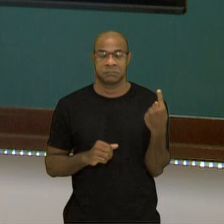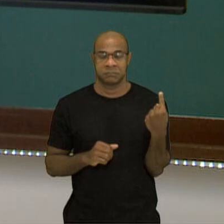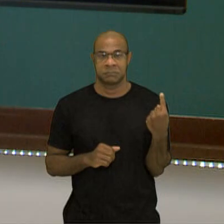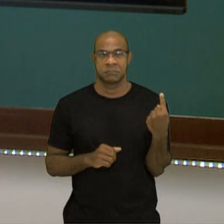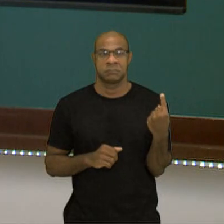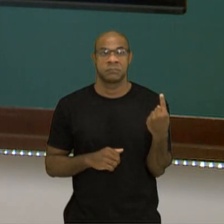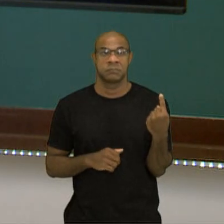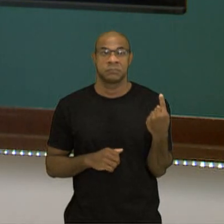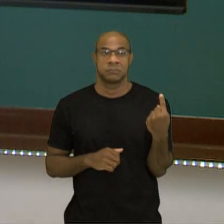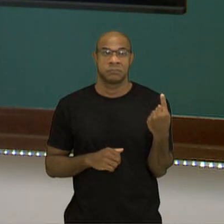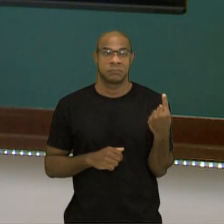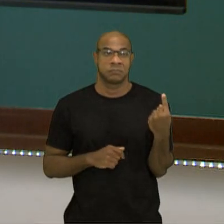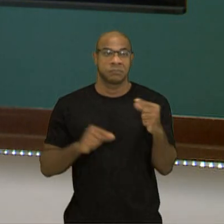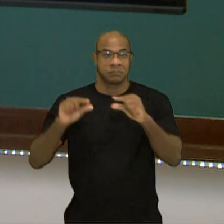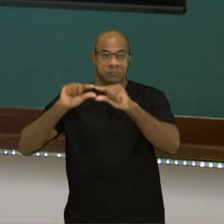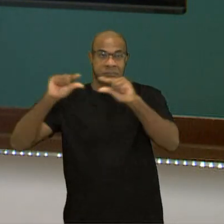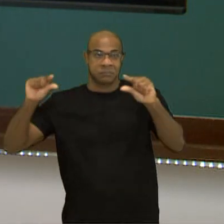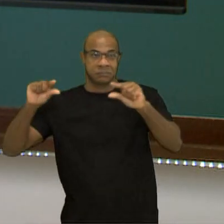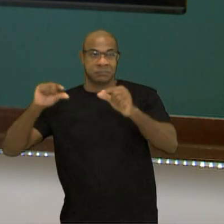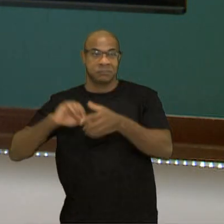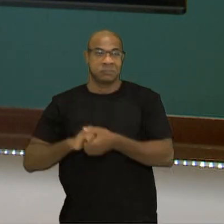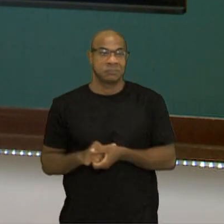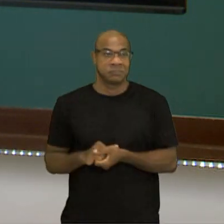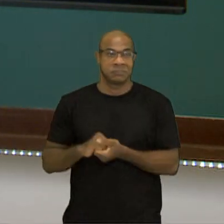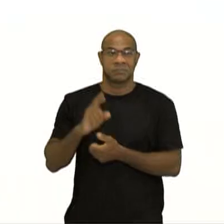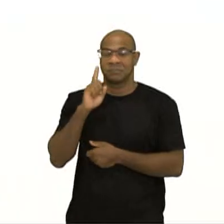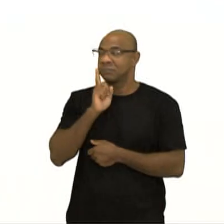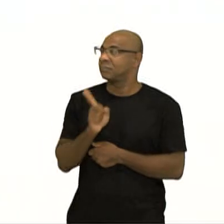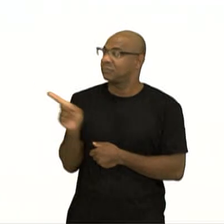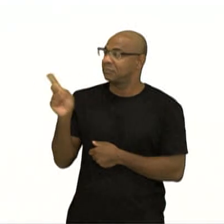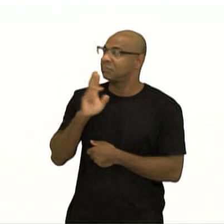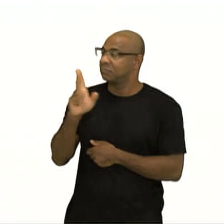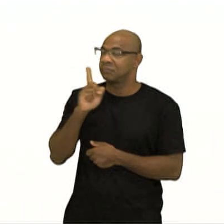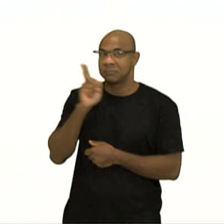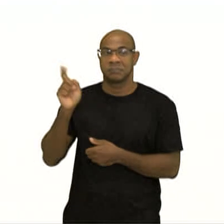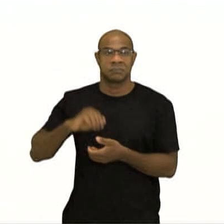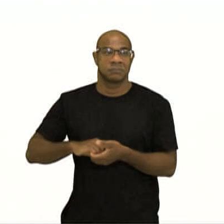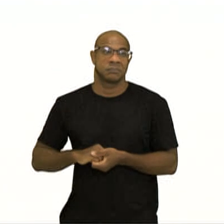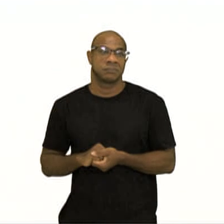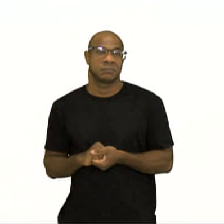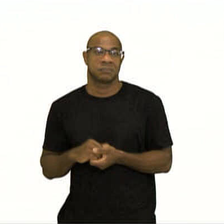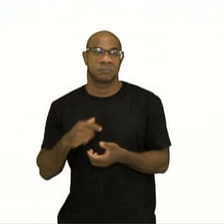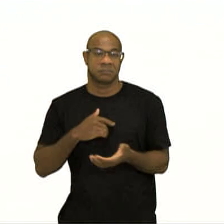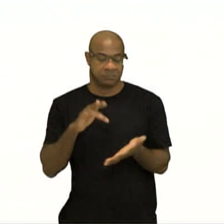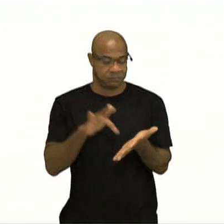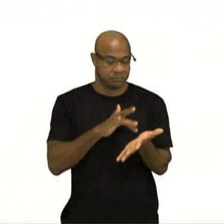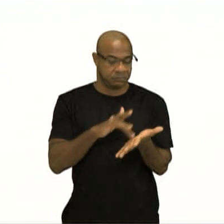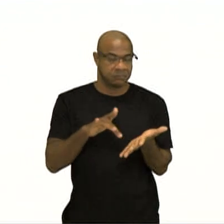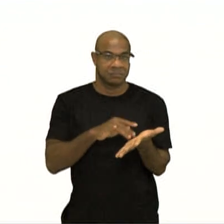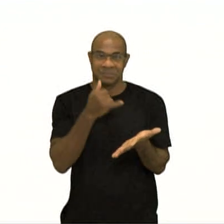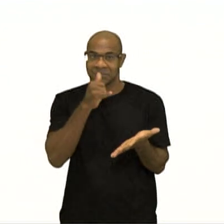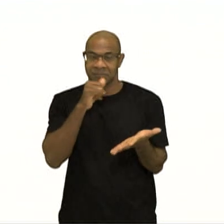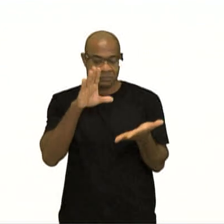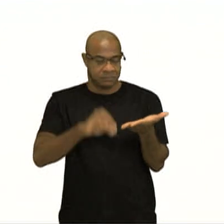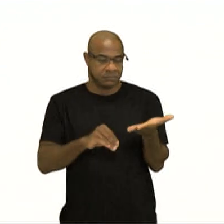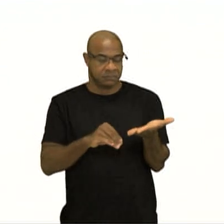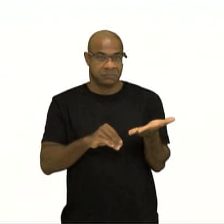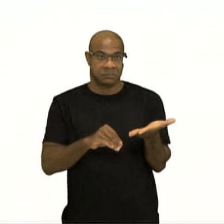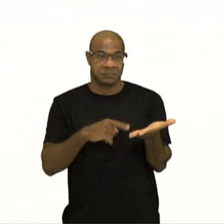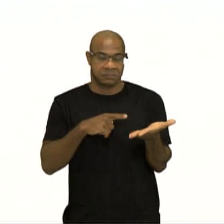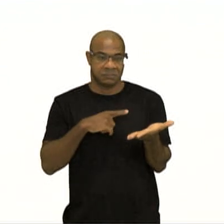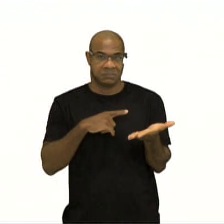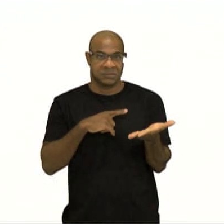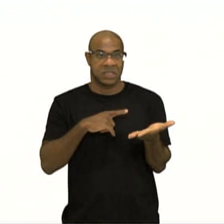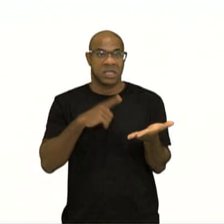of memory? I delete photos and videos. Por exemplo, quando o meu smartphone fica sem bateria, eu deleto vídeos e fotos para ter